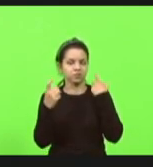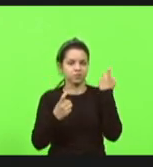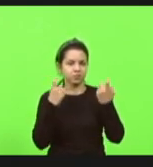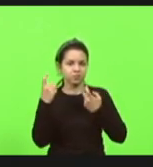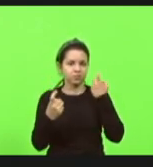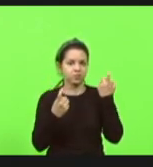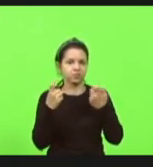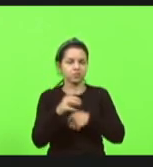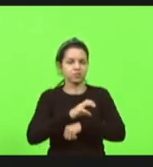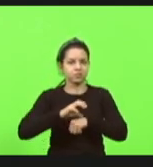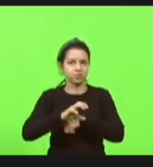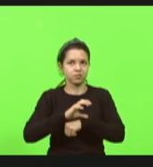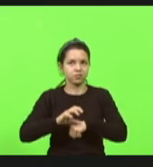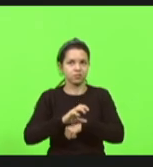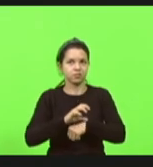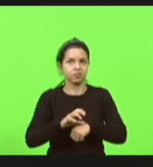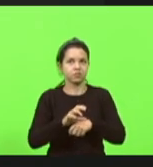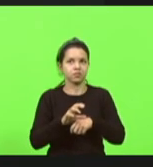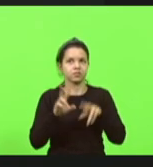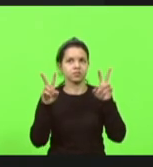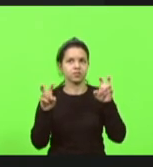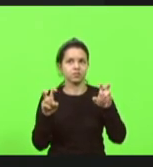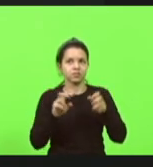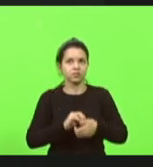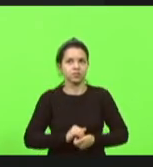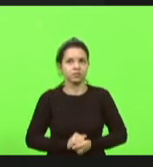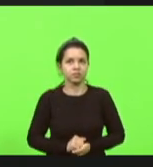com a constitucionalidade da matéria.